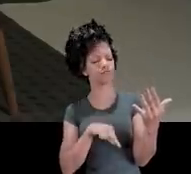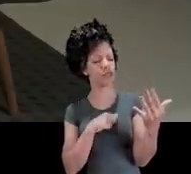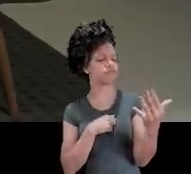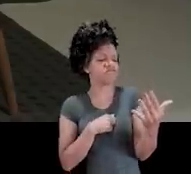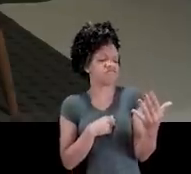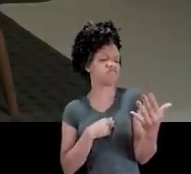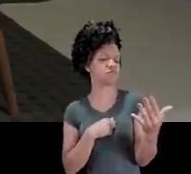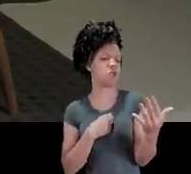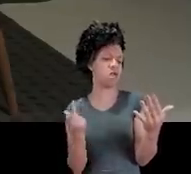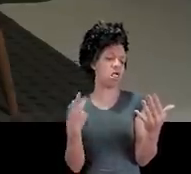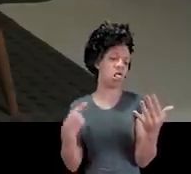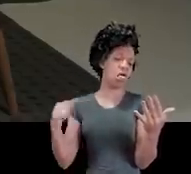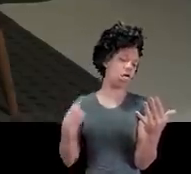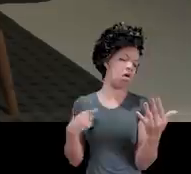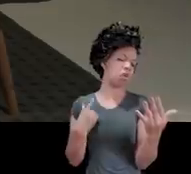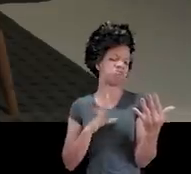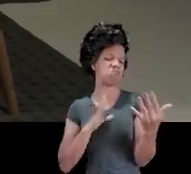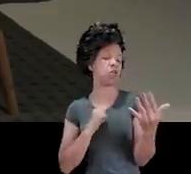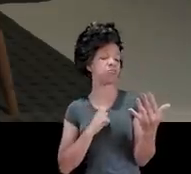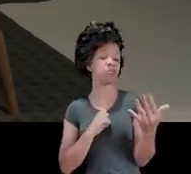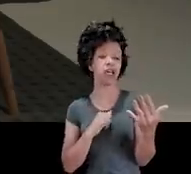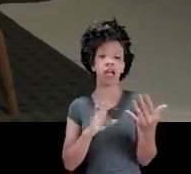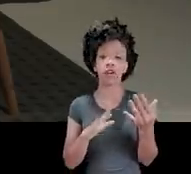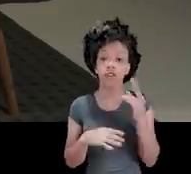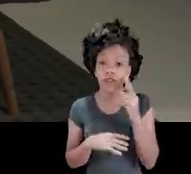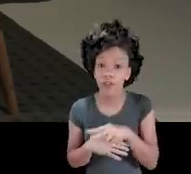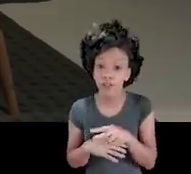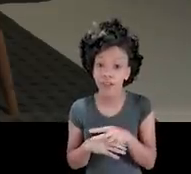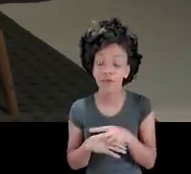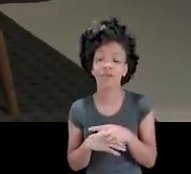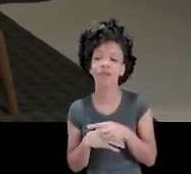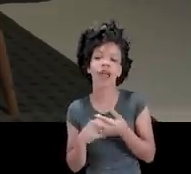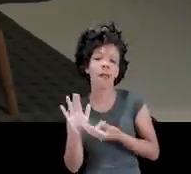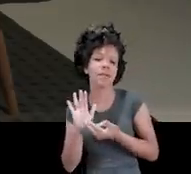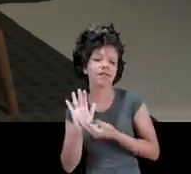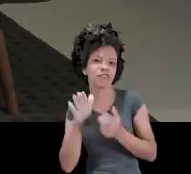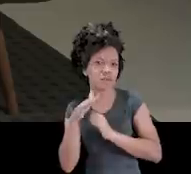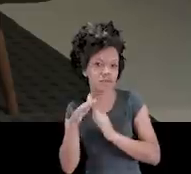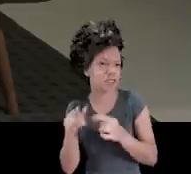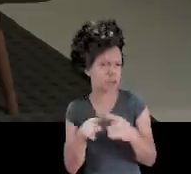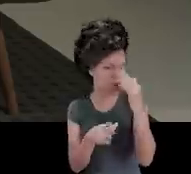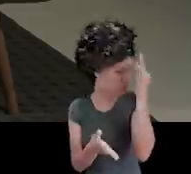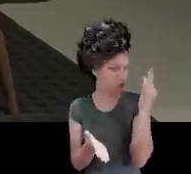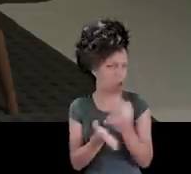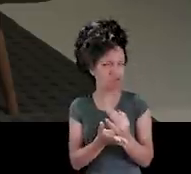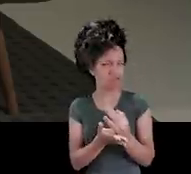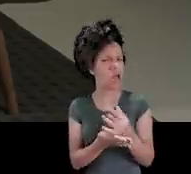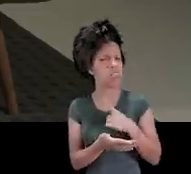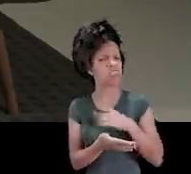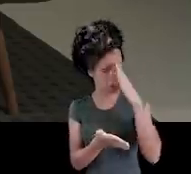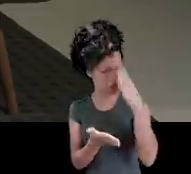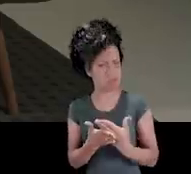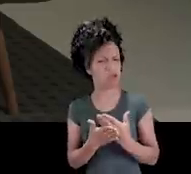tô nem aí o que vão falar, porque vão falar. E você vai ver, geralmente esses caras é CEO de empresa, porque ele é tão confiante, tem que ter muita confiança